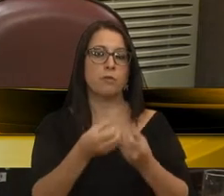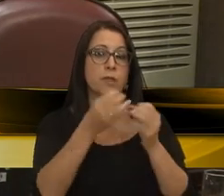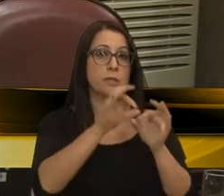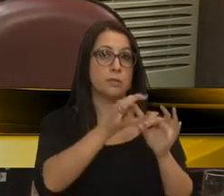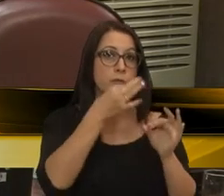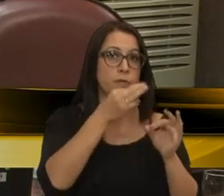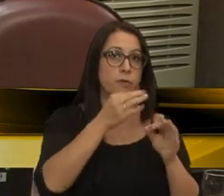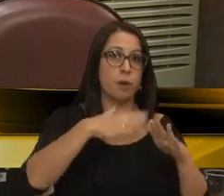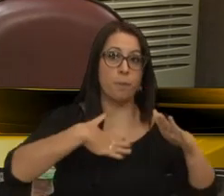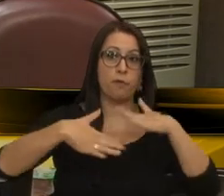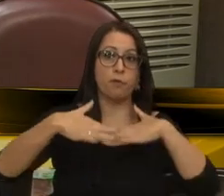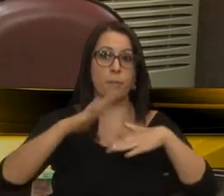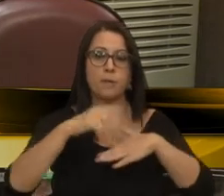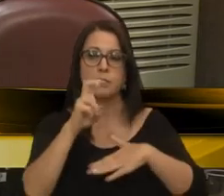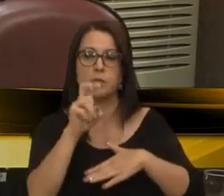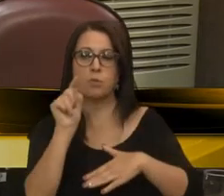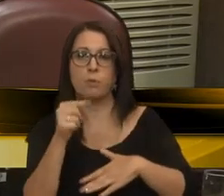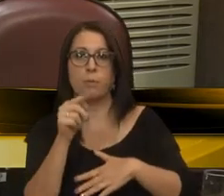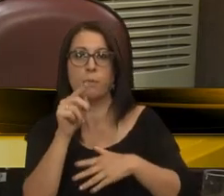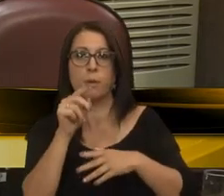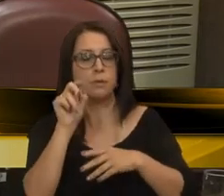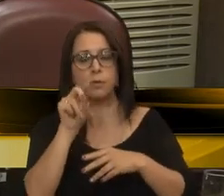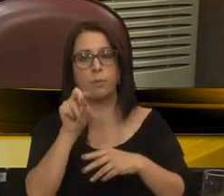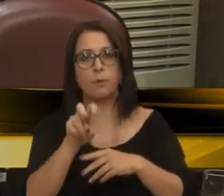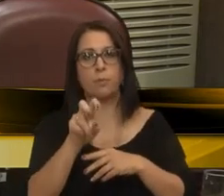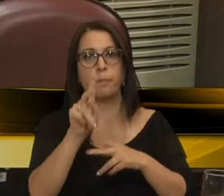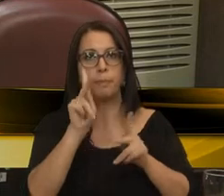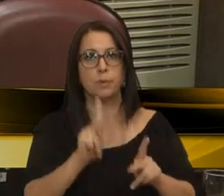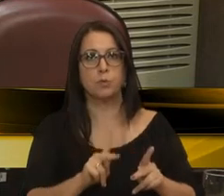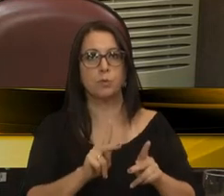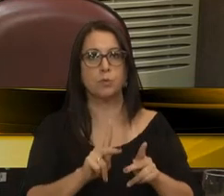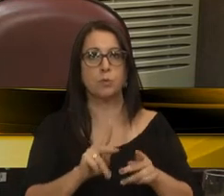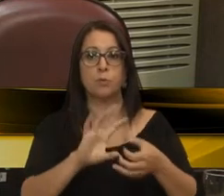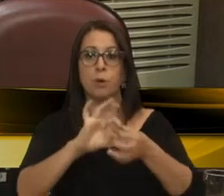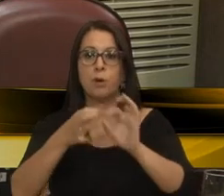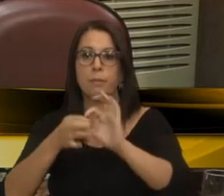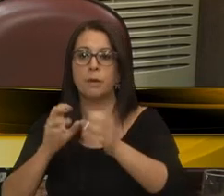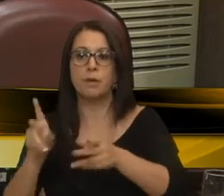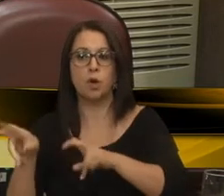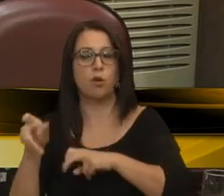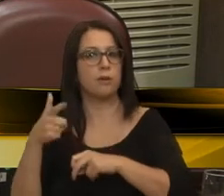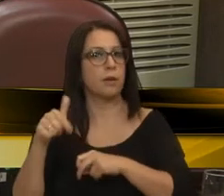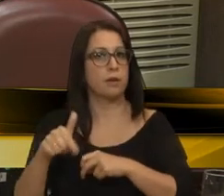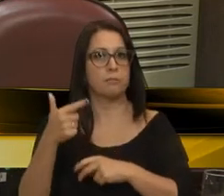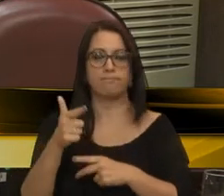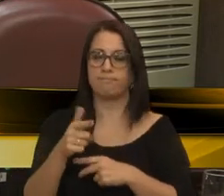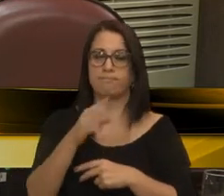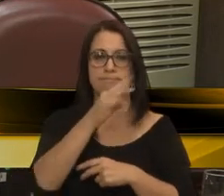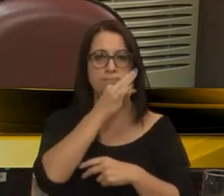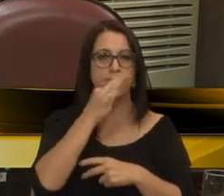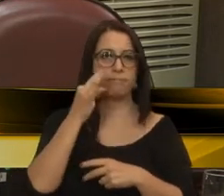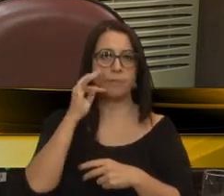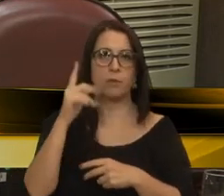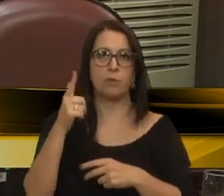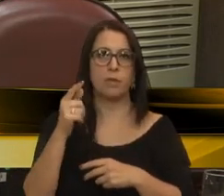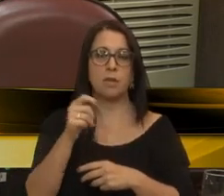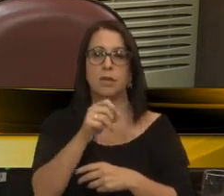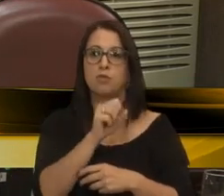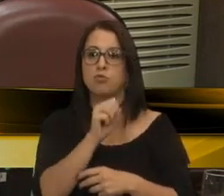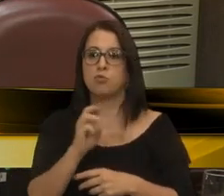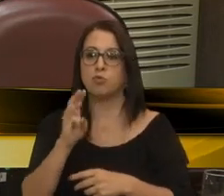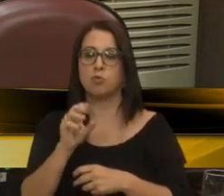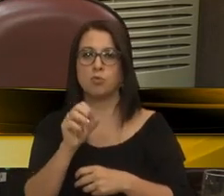uva movimentou mais de 5 mil pessoas numa Olimpíadas Coloniais, que a gente não tem, vereadora Tatiane, não tem um espetáculo som e